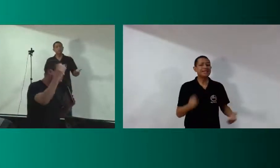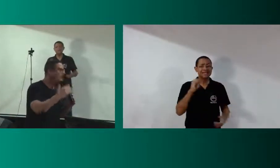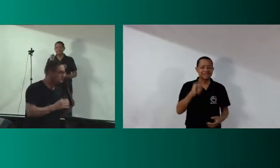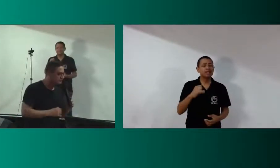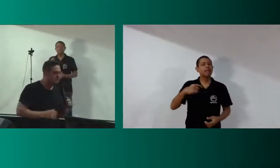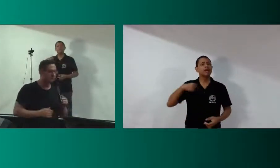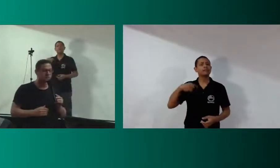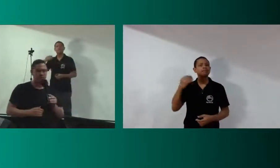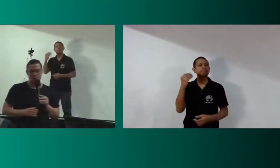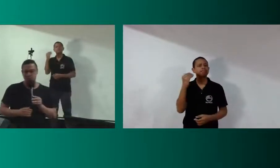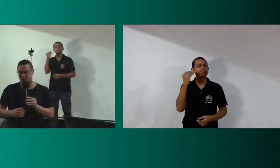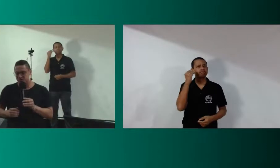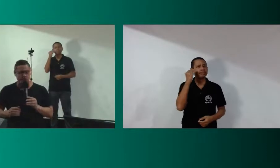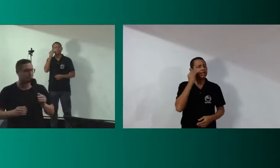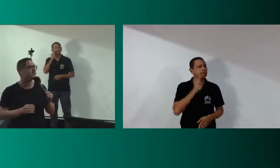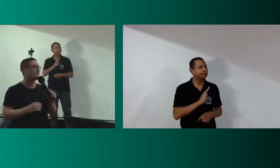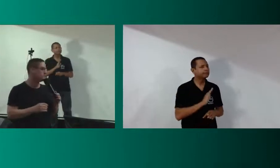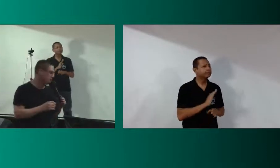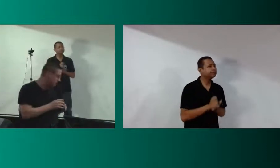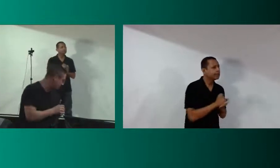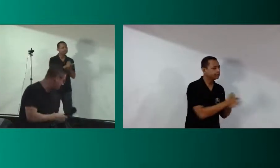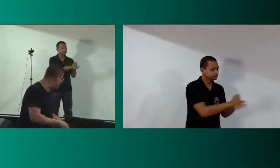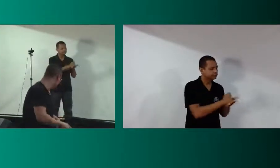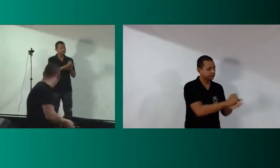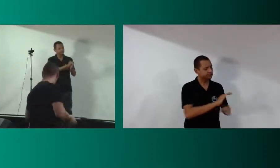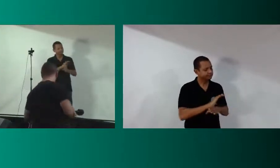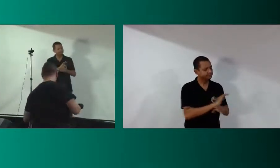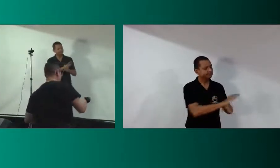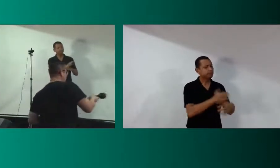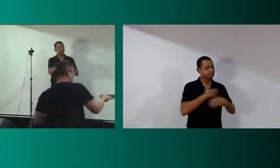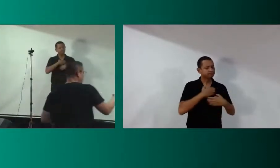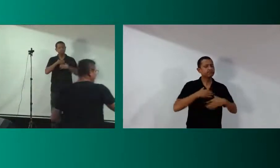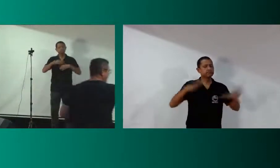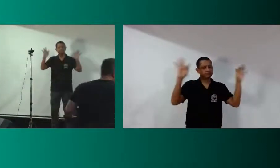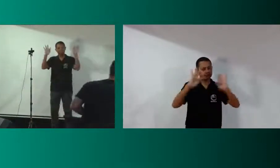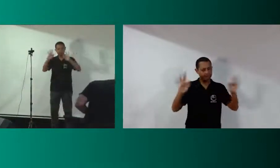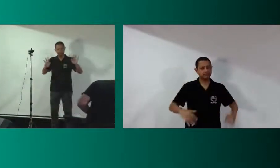ajudar ele a esses caminhos eu me sentiria muito feliz obrigada